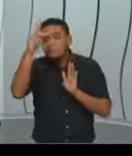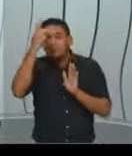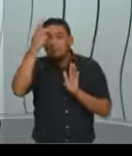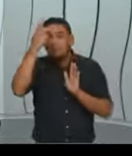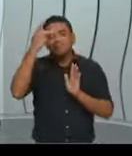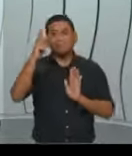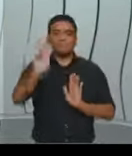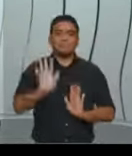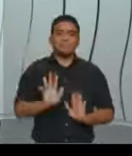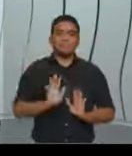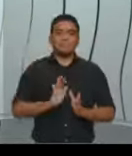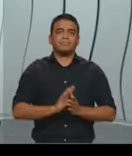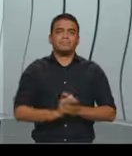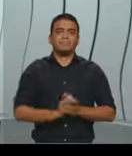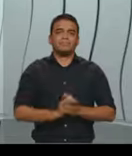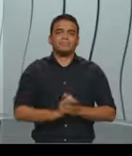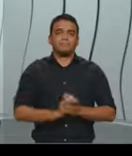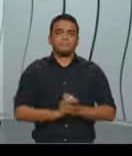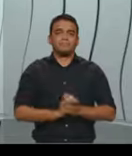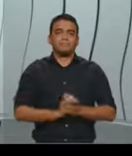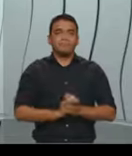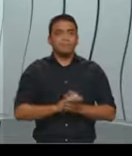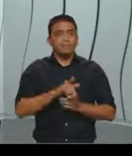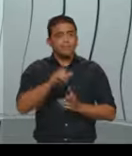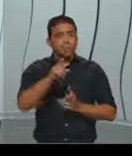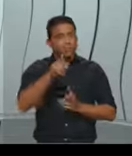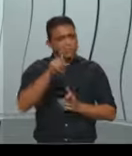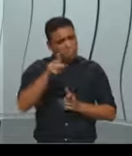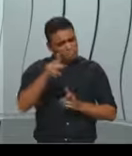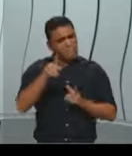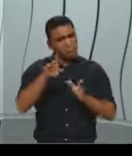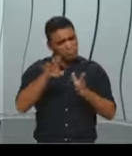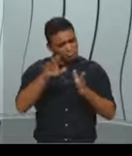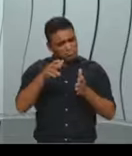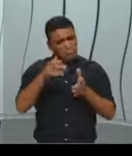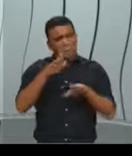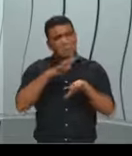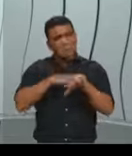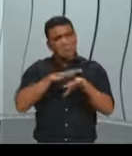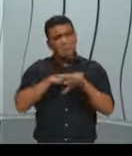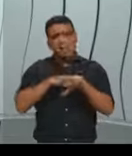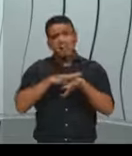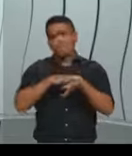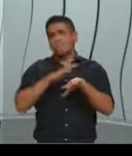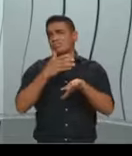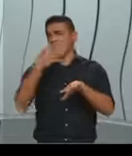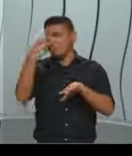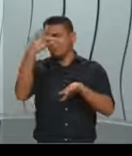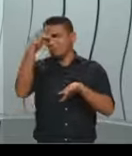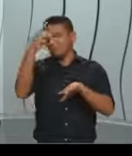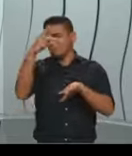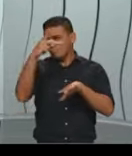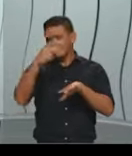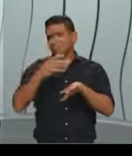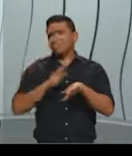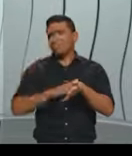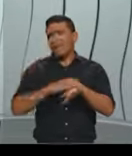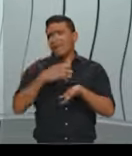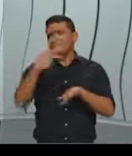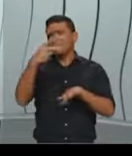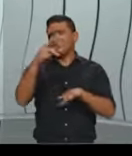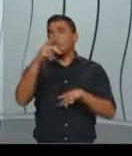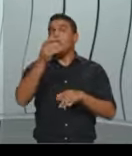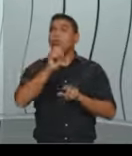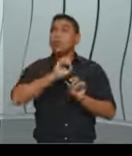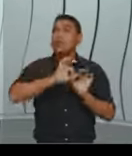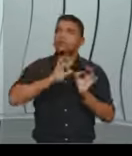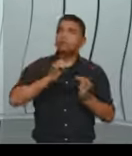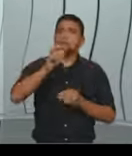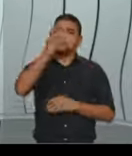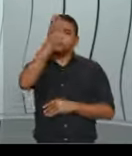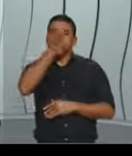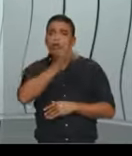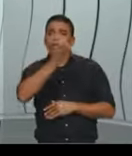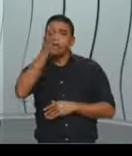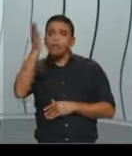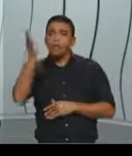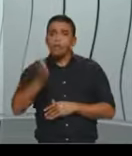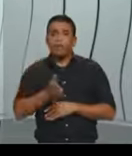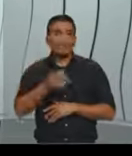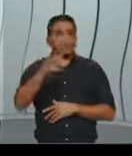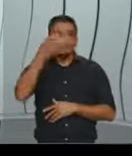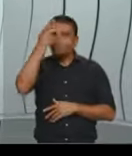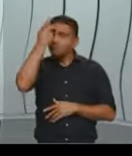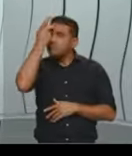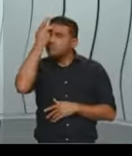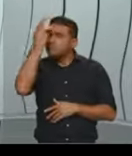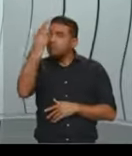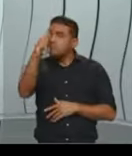tá bom? Isso é o respeito que a matemática também nos dá. Ou simplesmente você corta. Beleza? Vai de cada